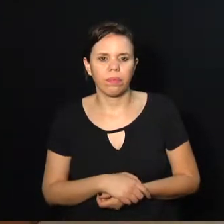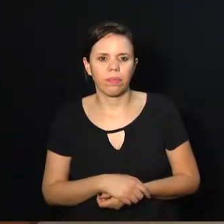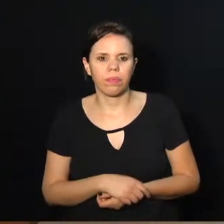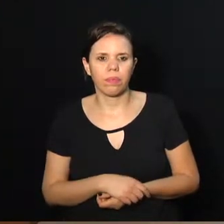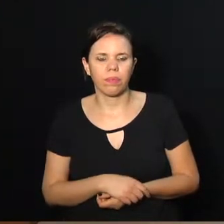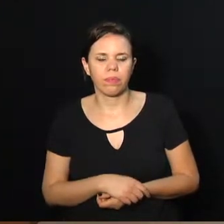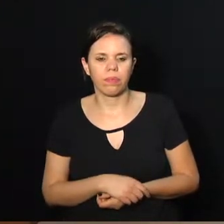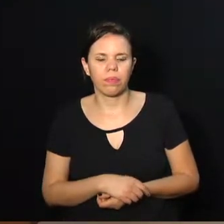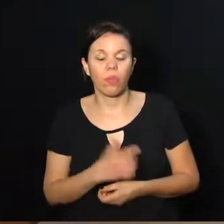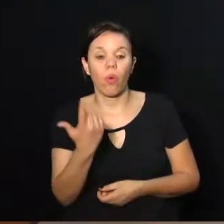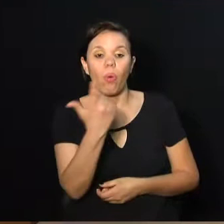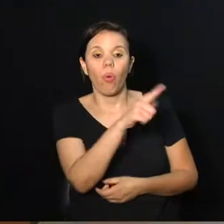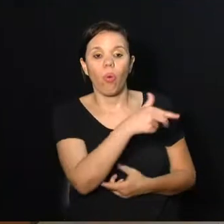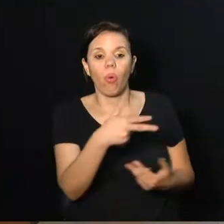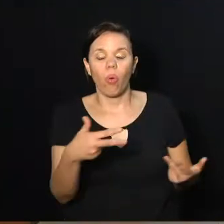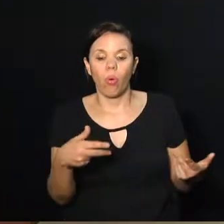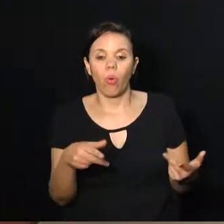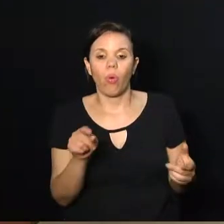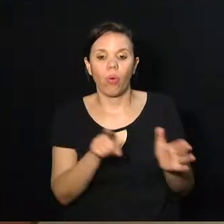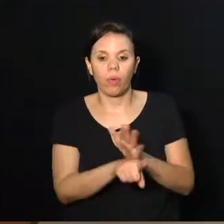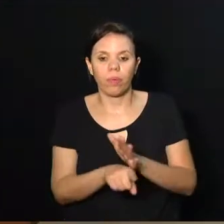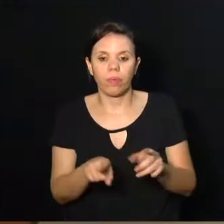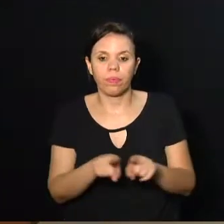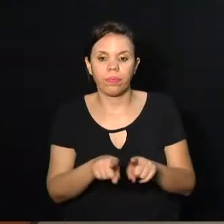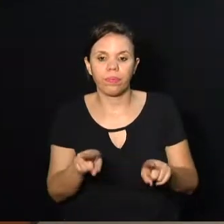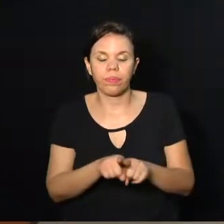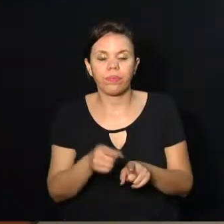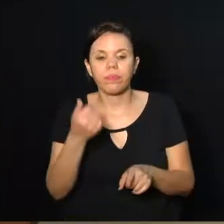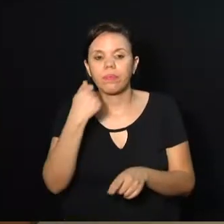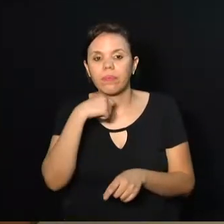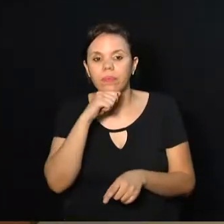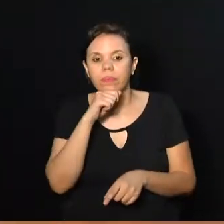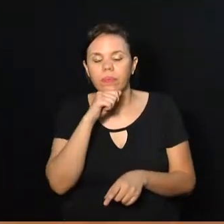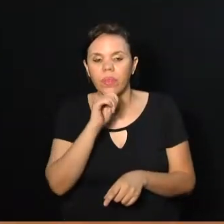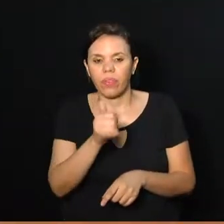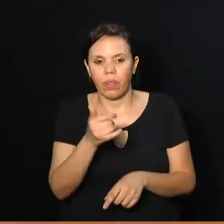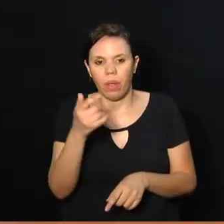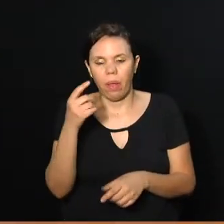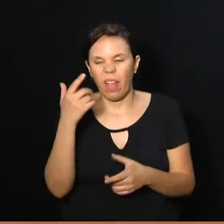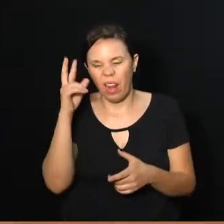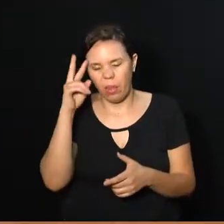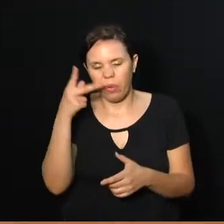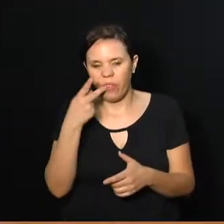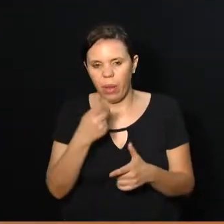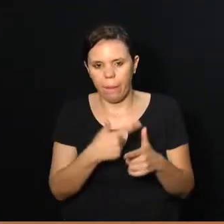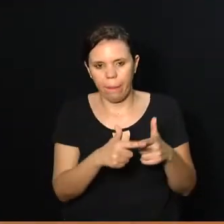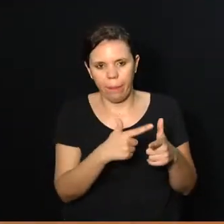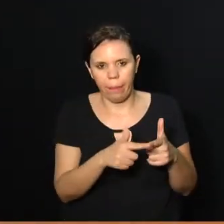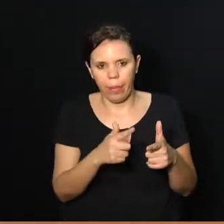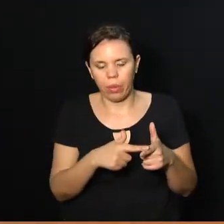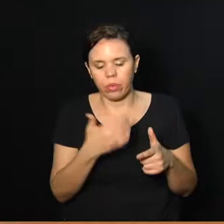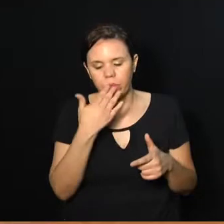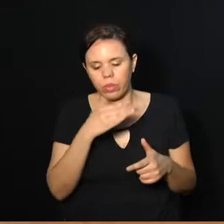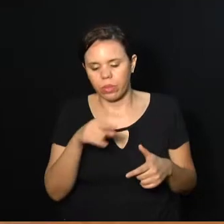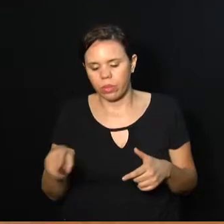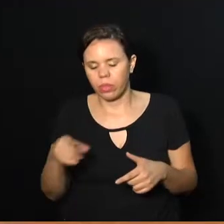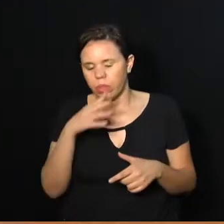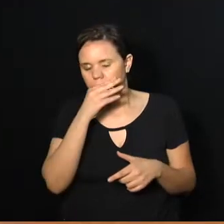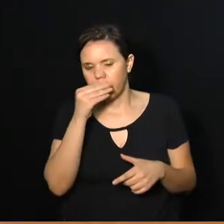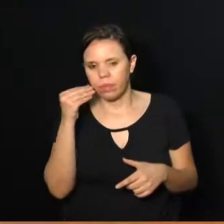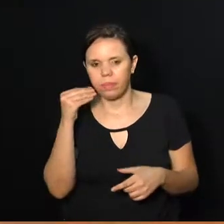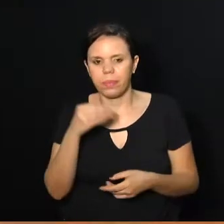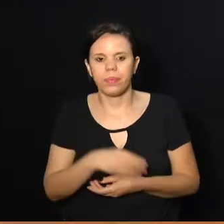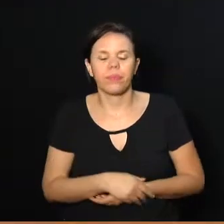Uma outra questão aqui também. Mães, eu até falei, né, do problema das crianças, dos